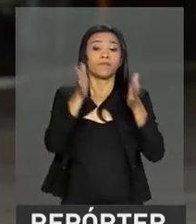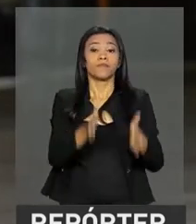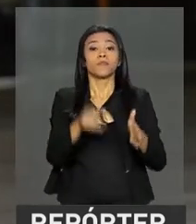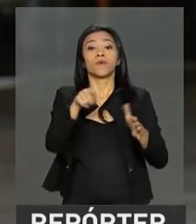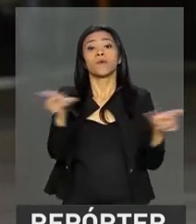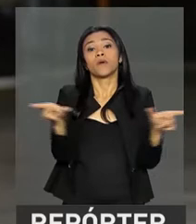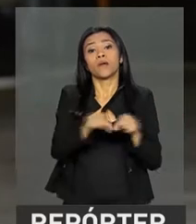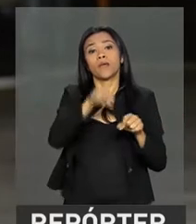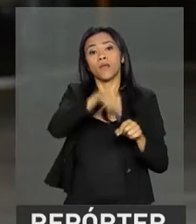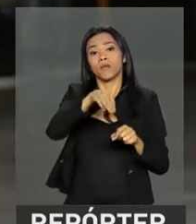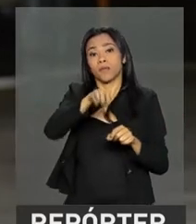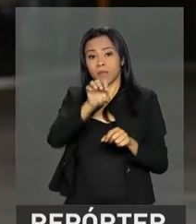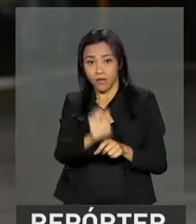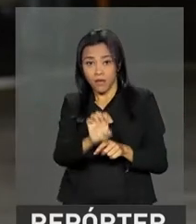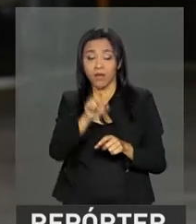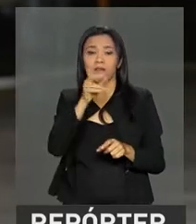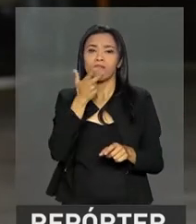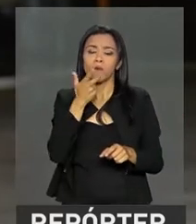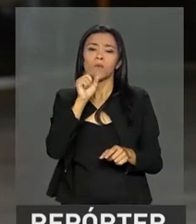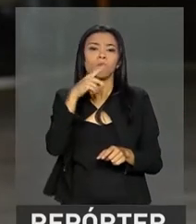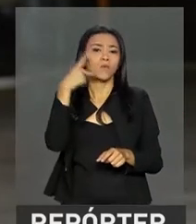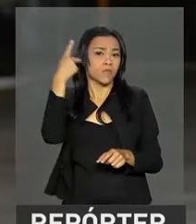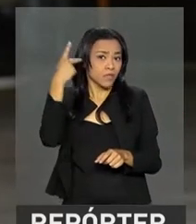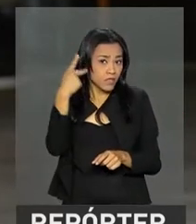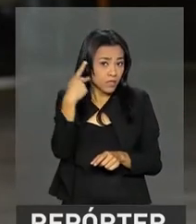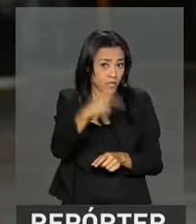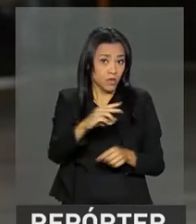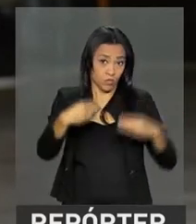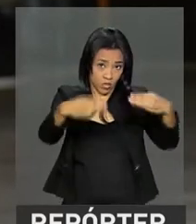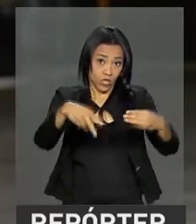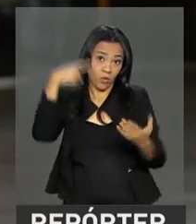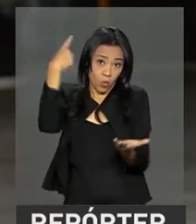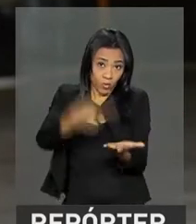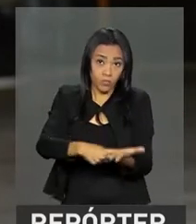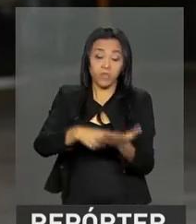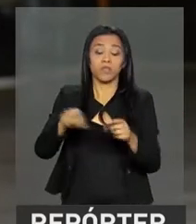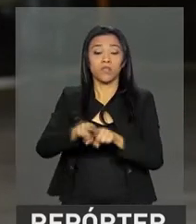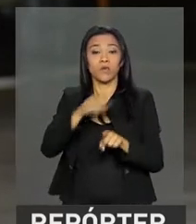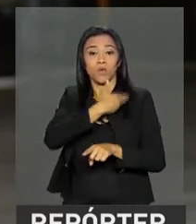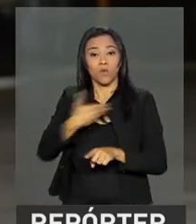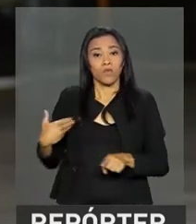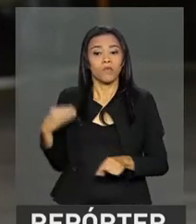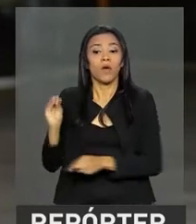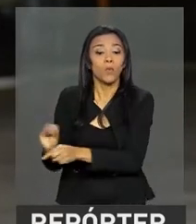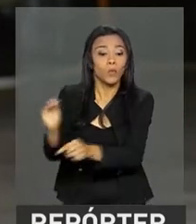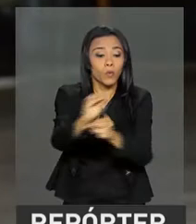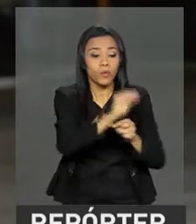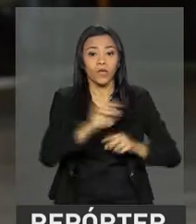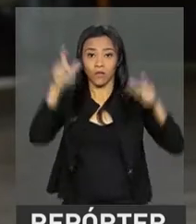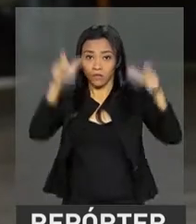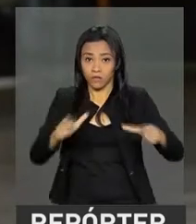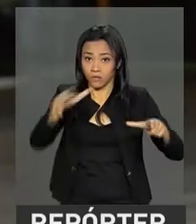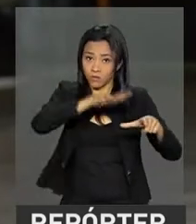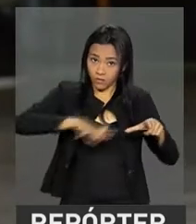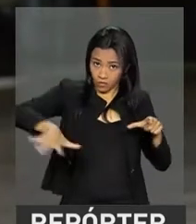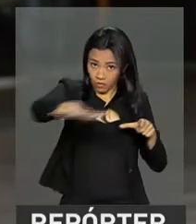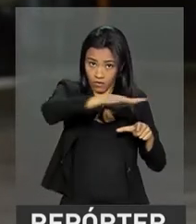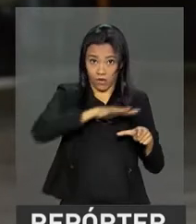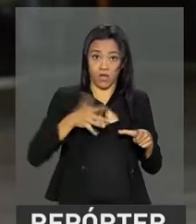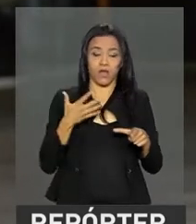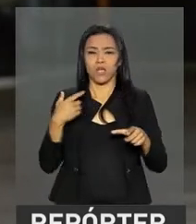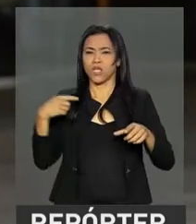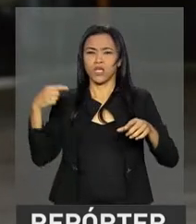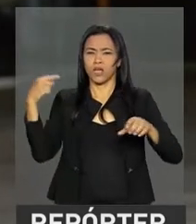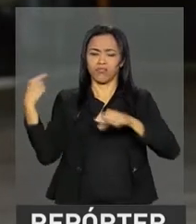energia reafirma o seu compromisso e de todo o governo com a preservação do meio ambiente e que o debate